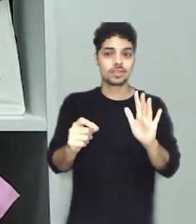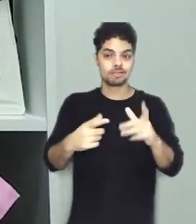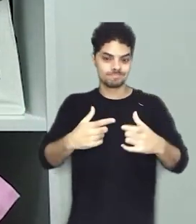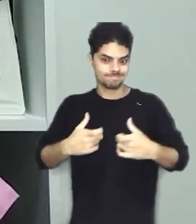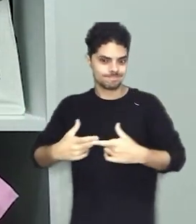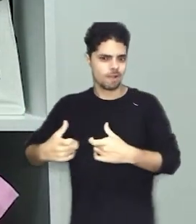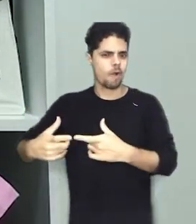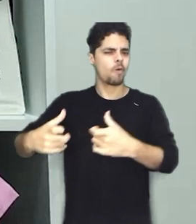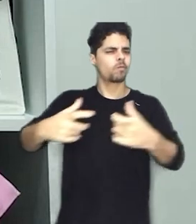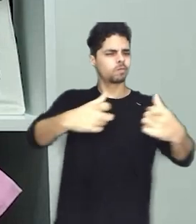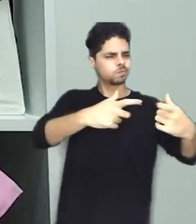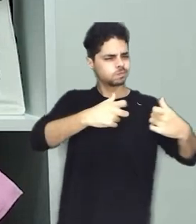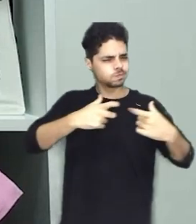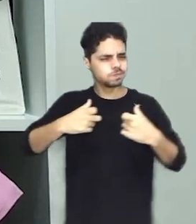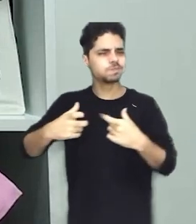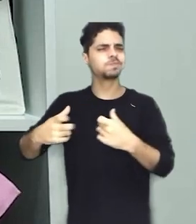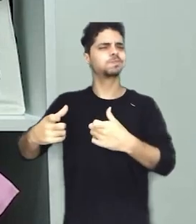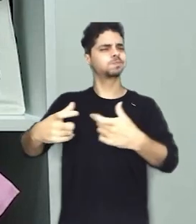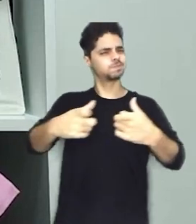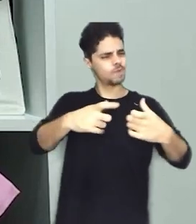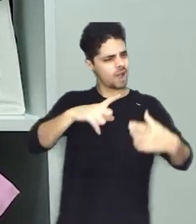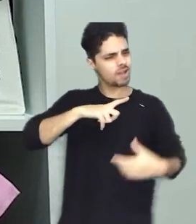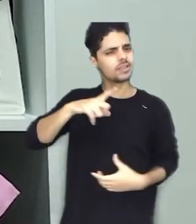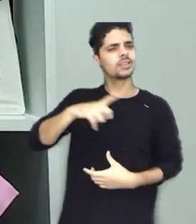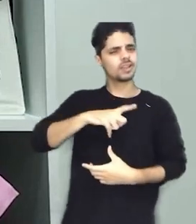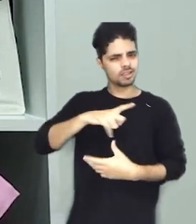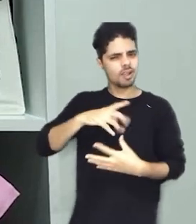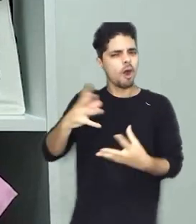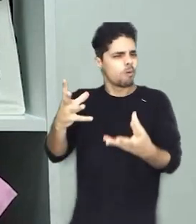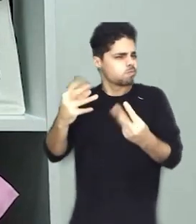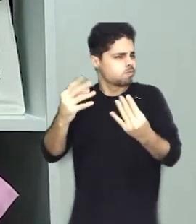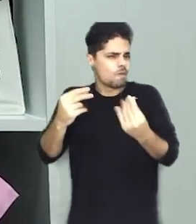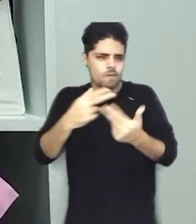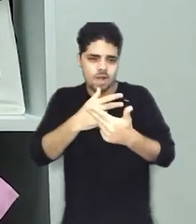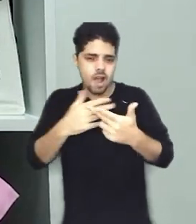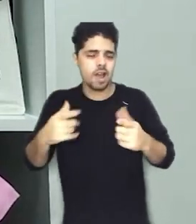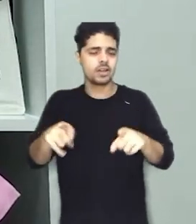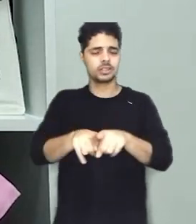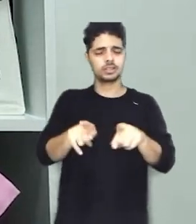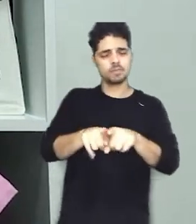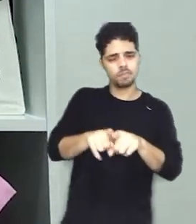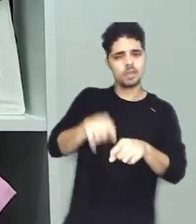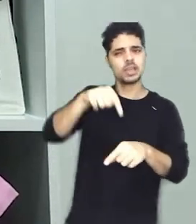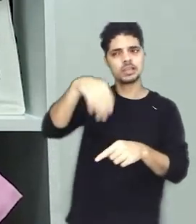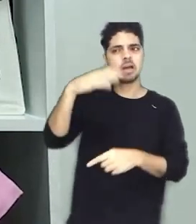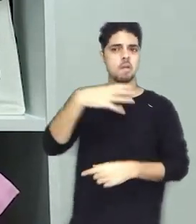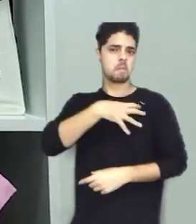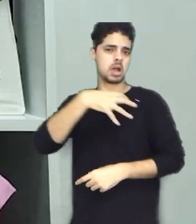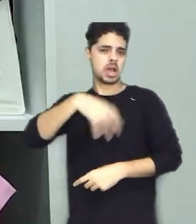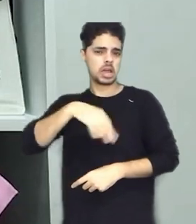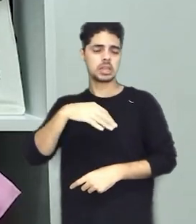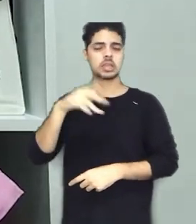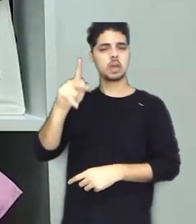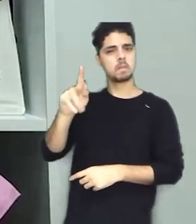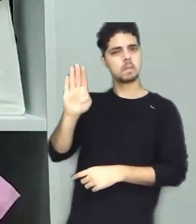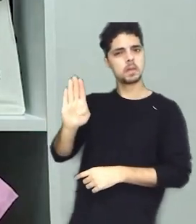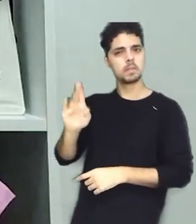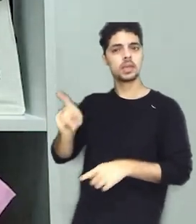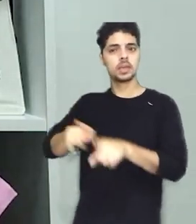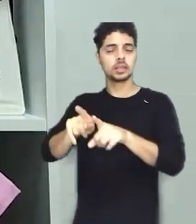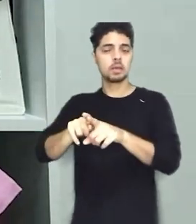mostrando que houveram conflitos, lutas e mortes em várias partes do país, como